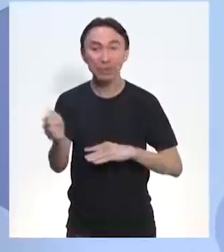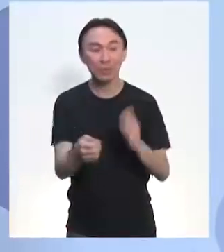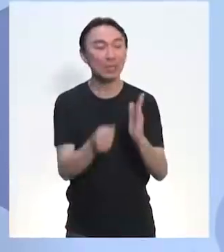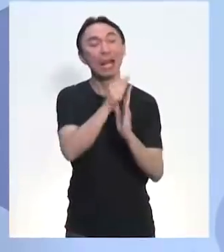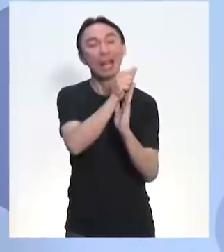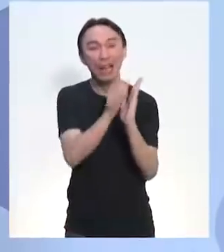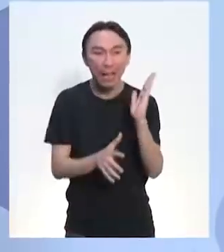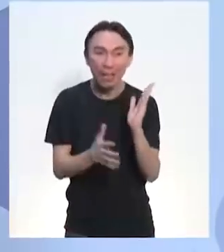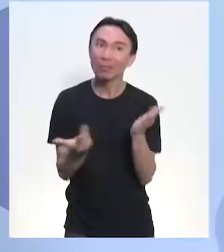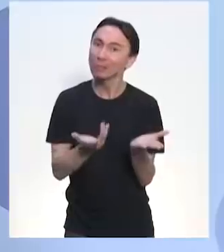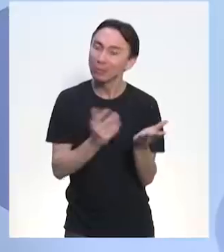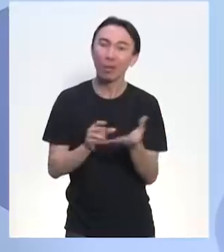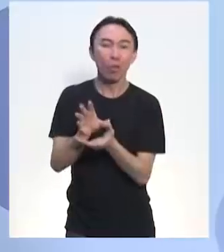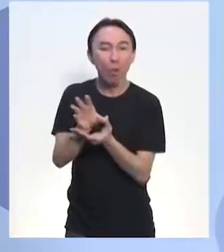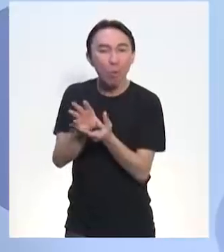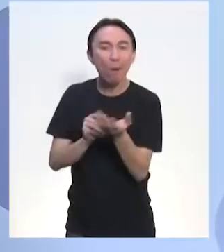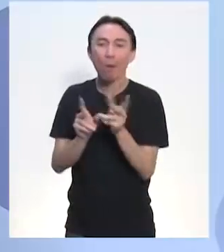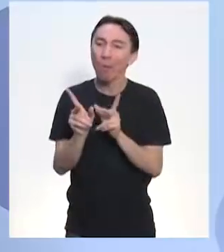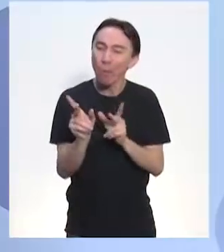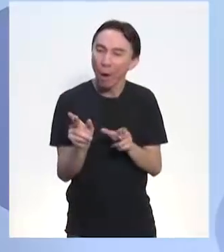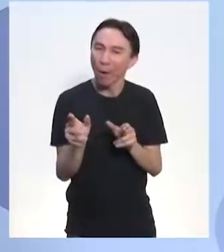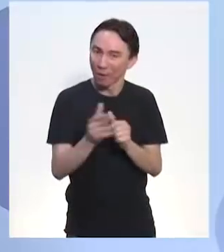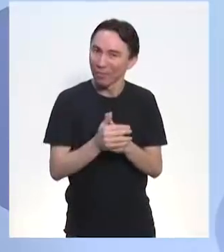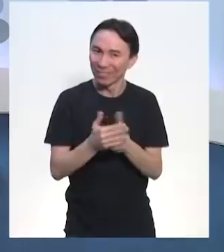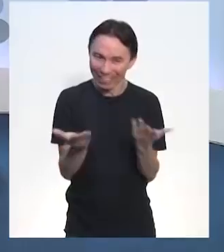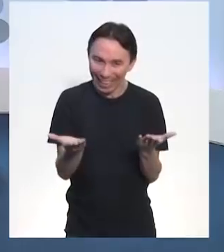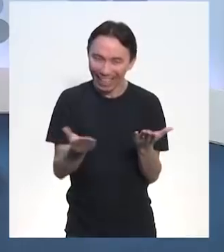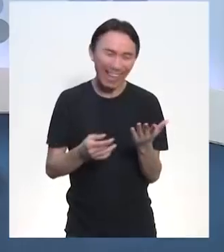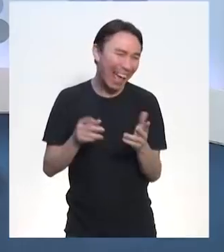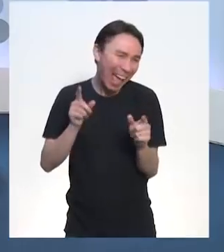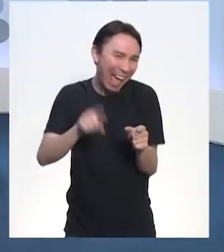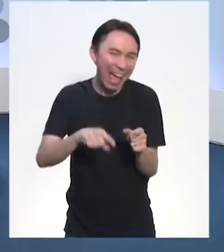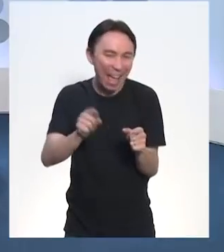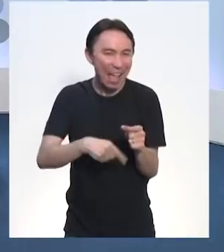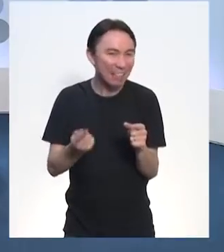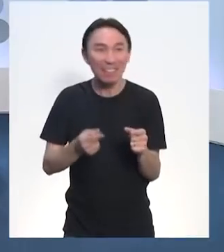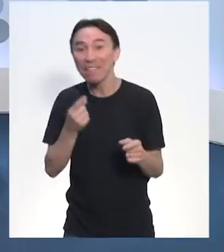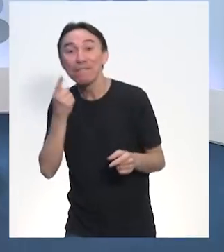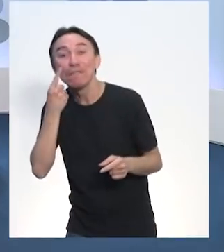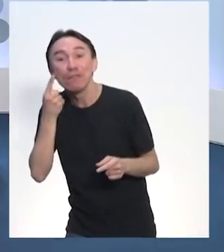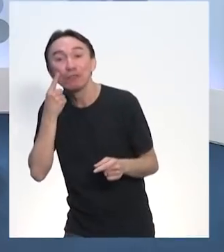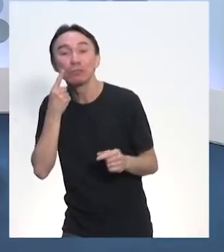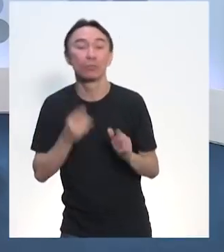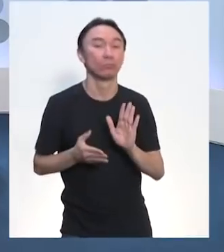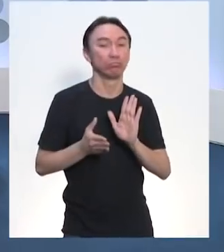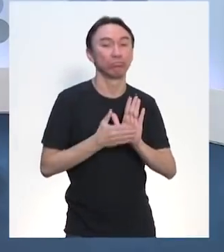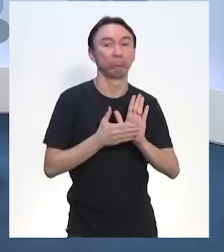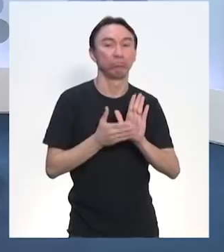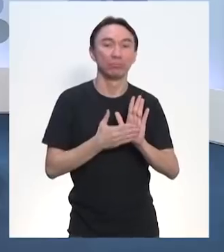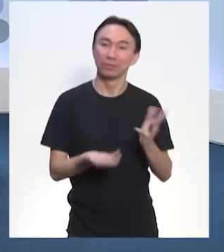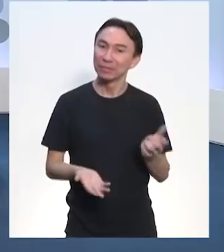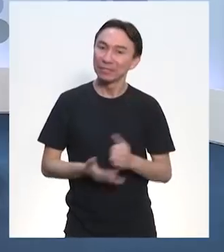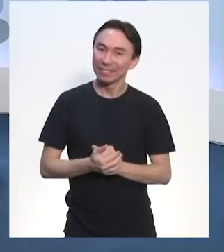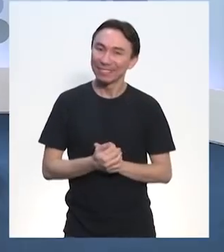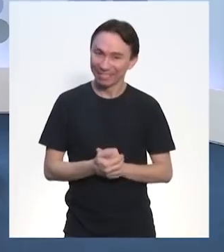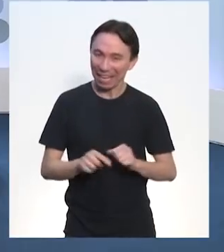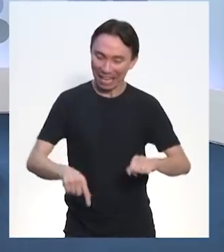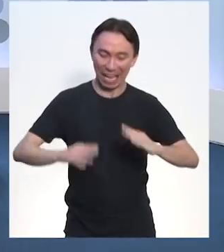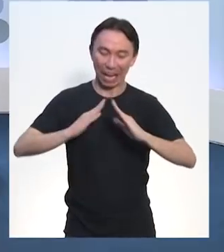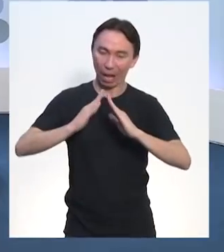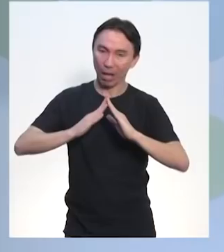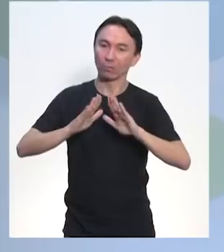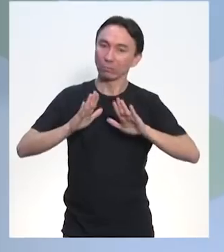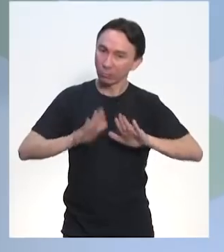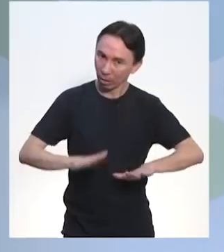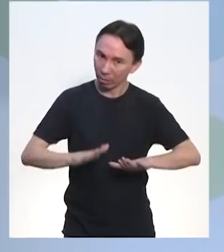trouxe essa proposta de desafio para vocês, né, Jonas? Isso Mas mesmo. dentro de casa e respeitando todos os limites. Isso